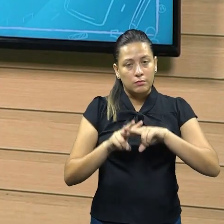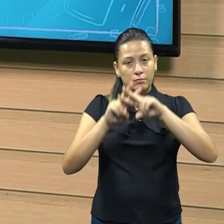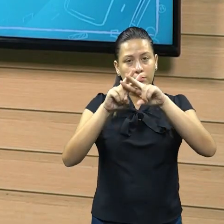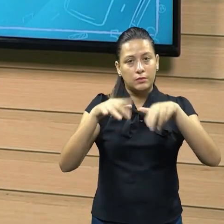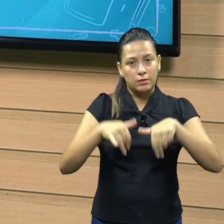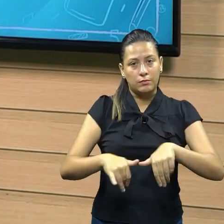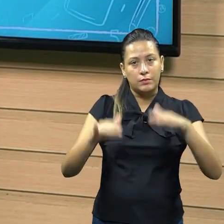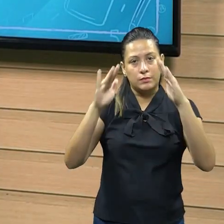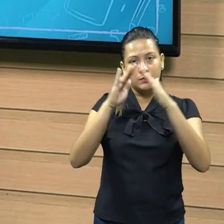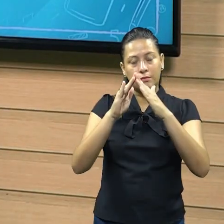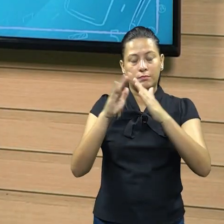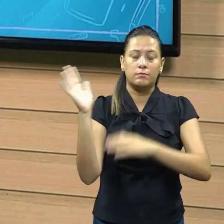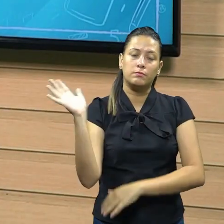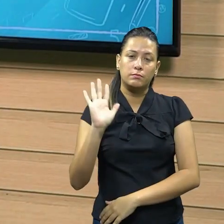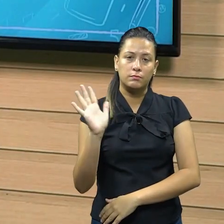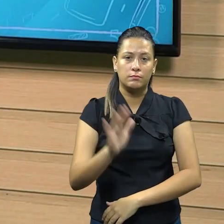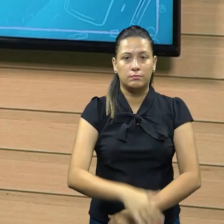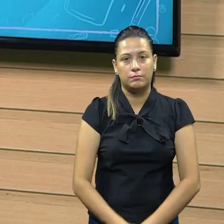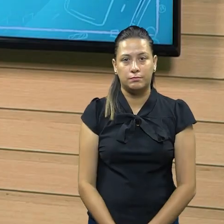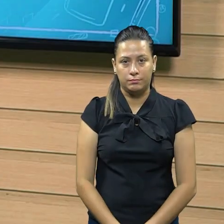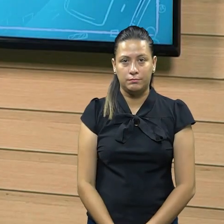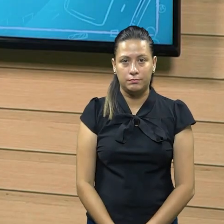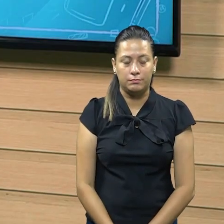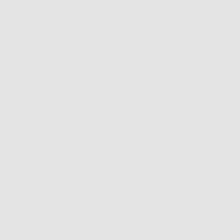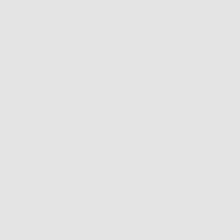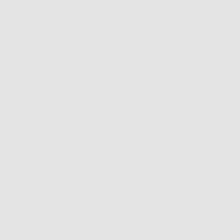Casa e até as nossas próximas aulas.